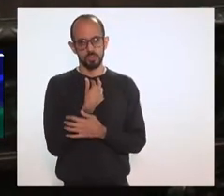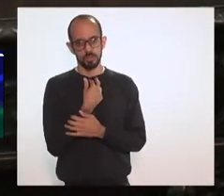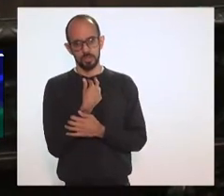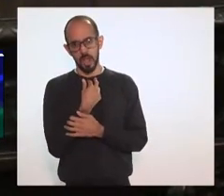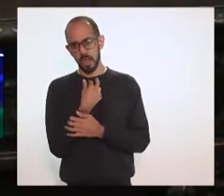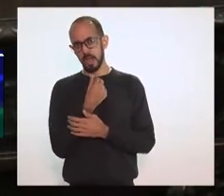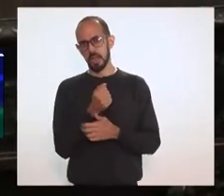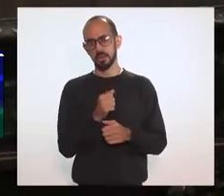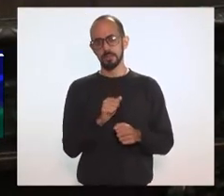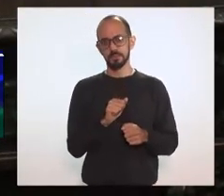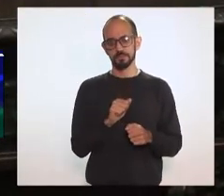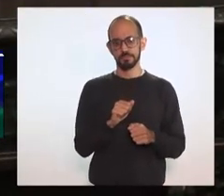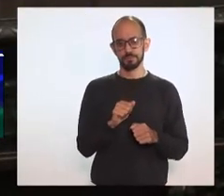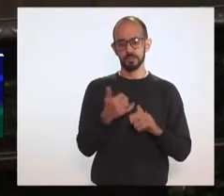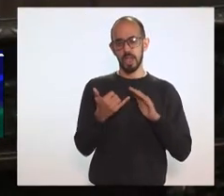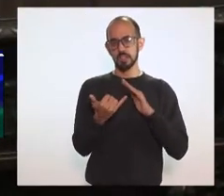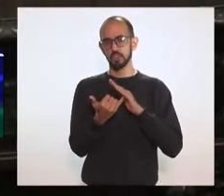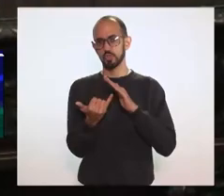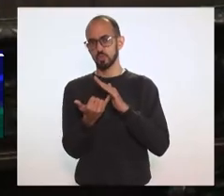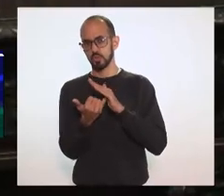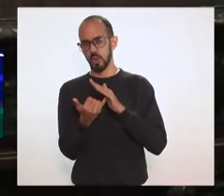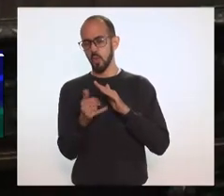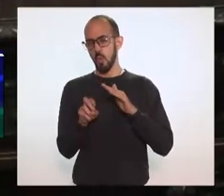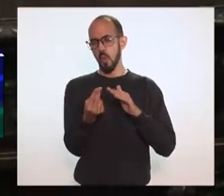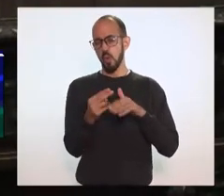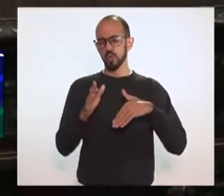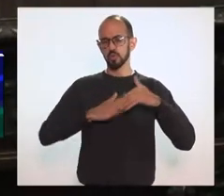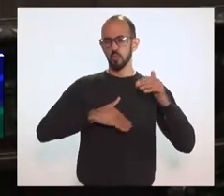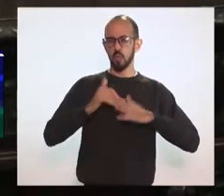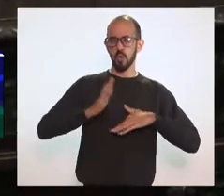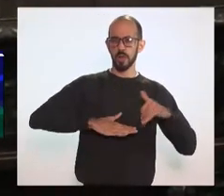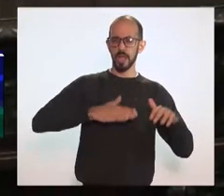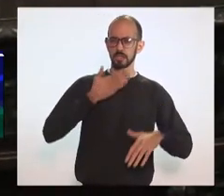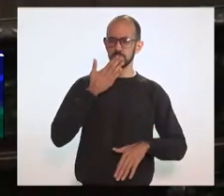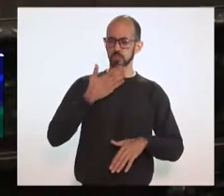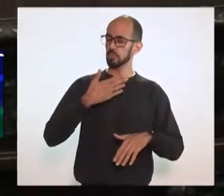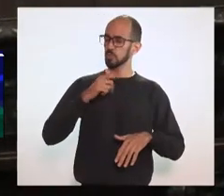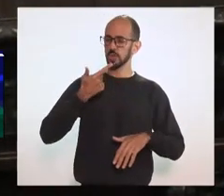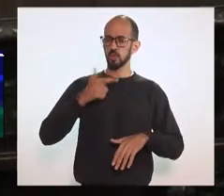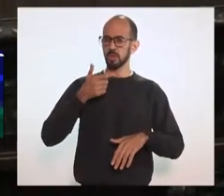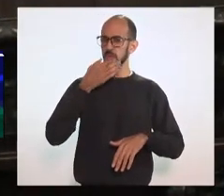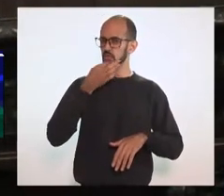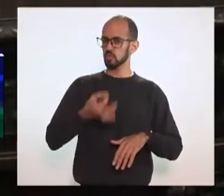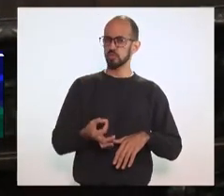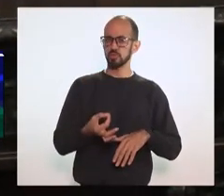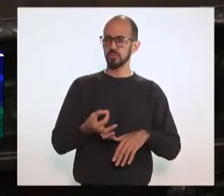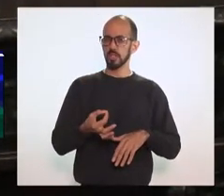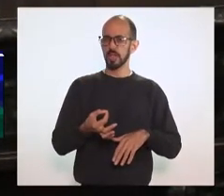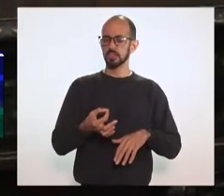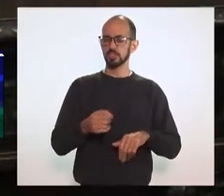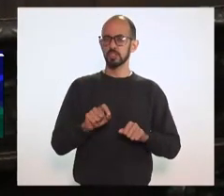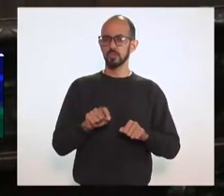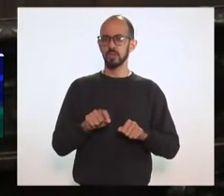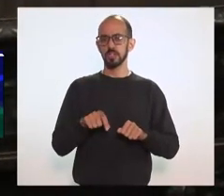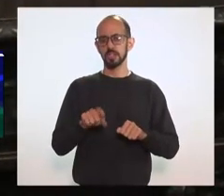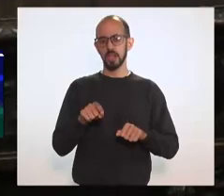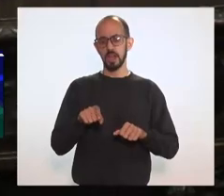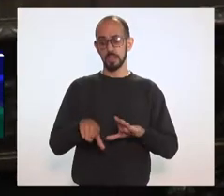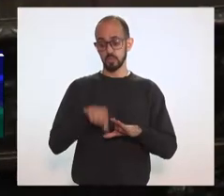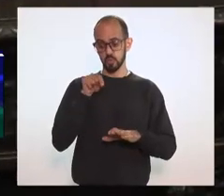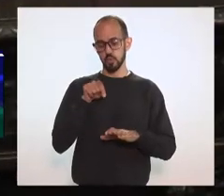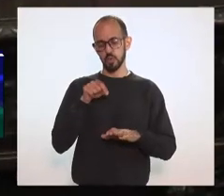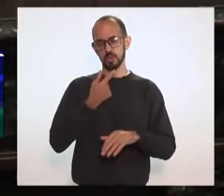do ponto de vista institucional, do ponto de vista de qualquer que seja, não justifica que a referência do governador não